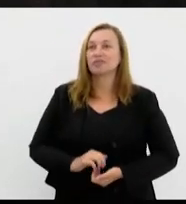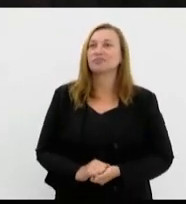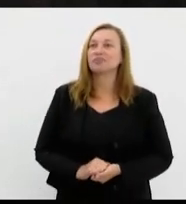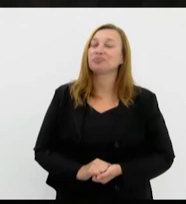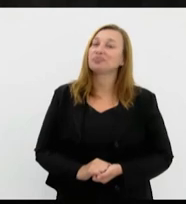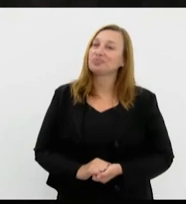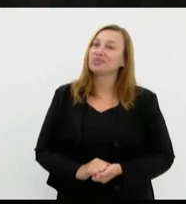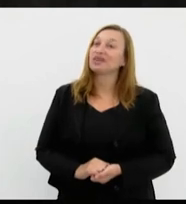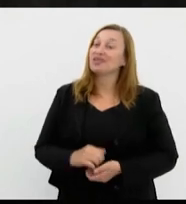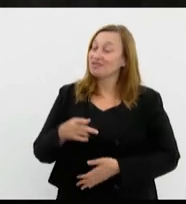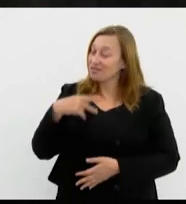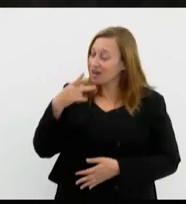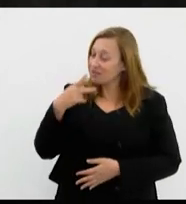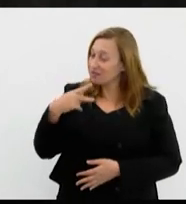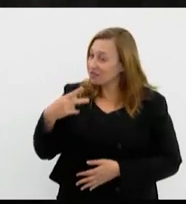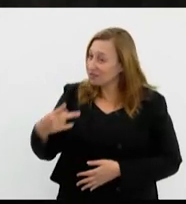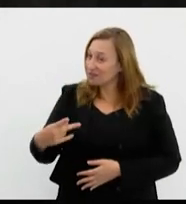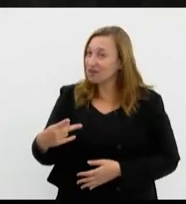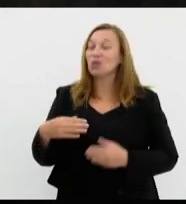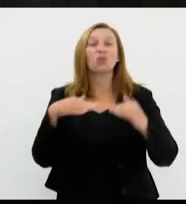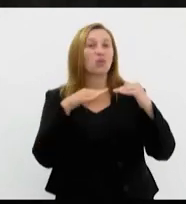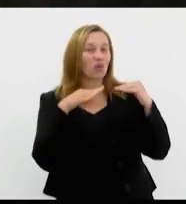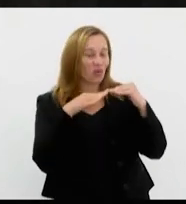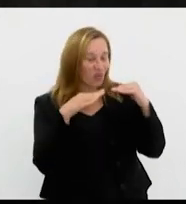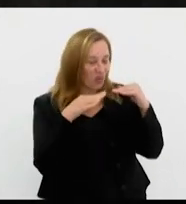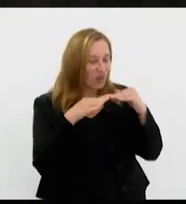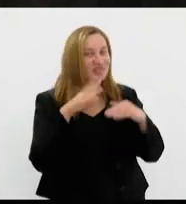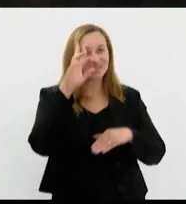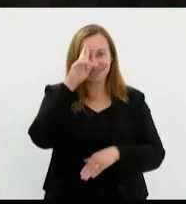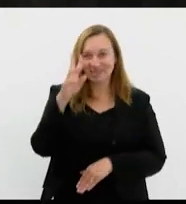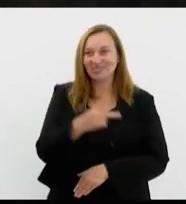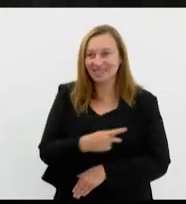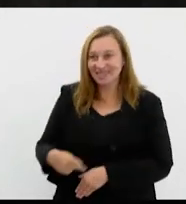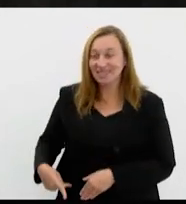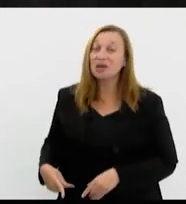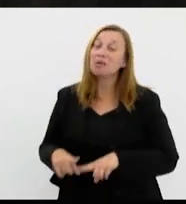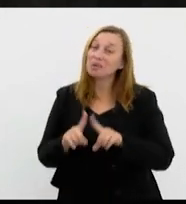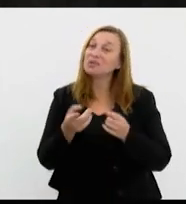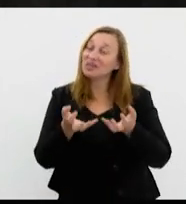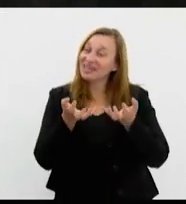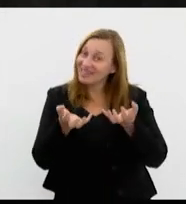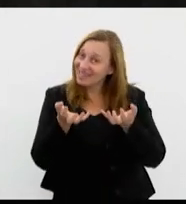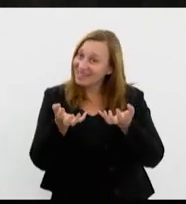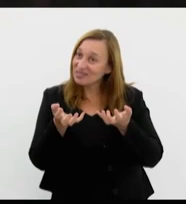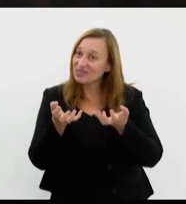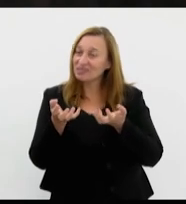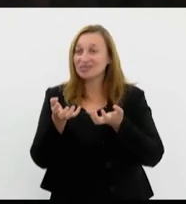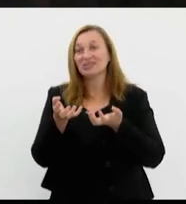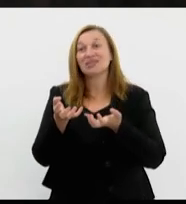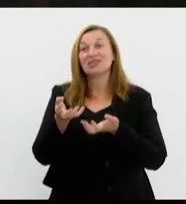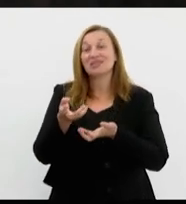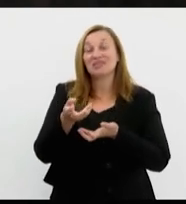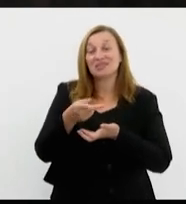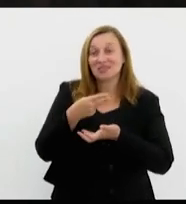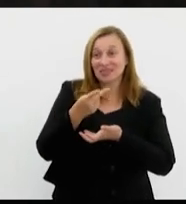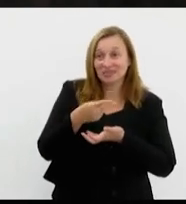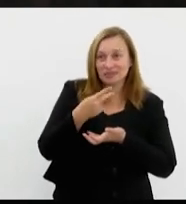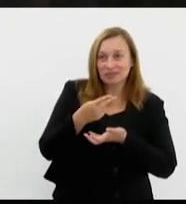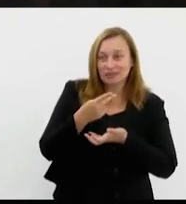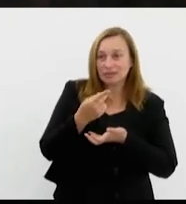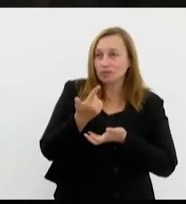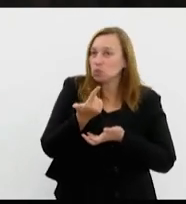eu já falei demais, eu concordo com Vossa Excelência, mas só queria assinalar que não